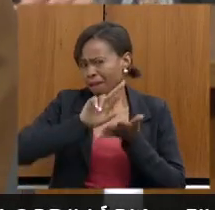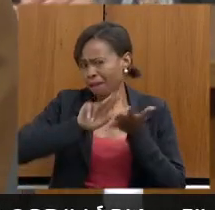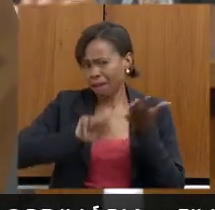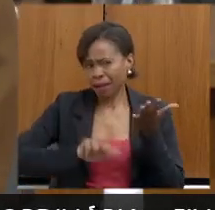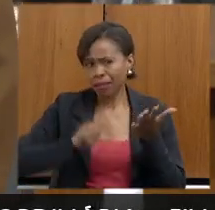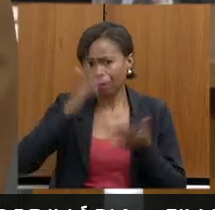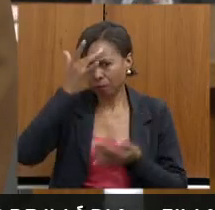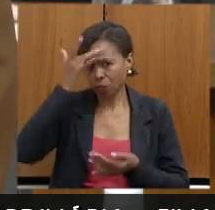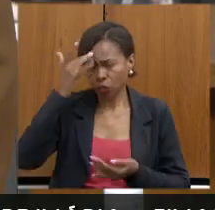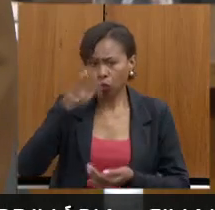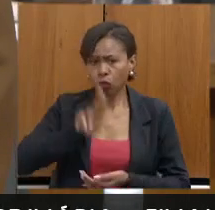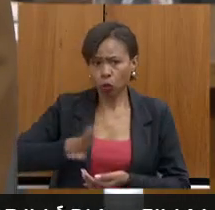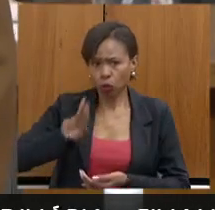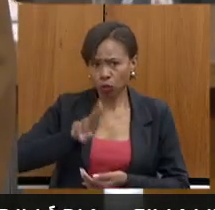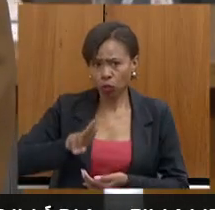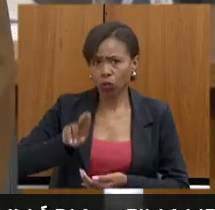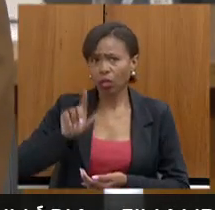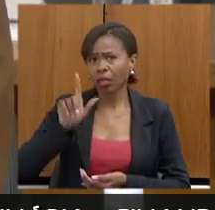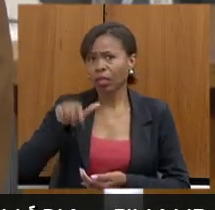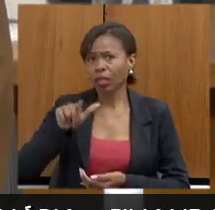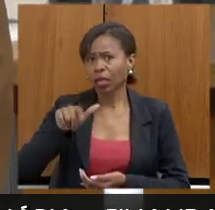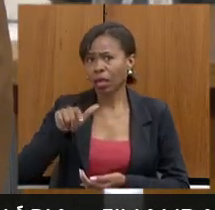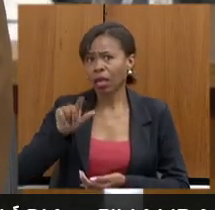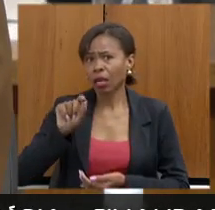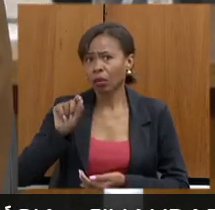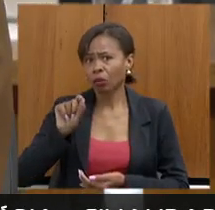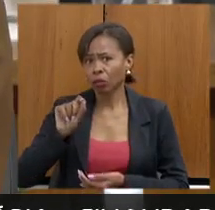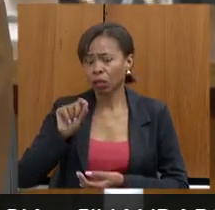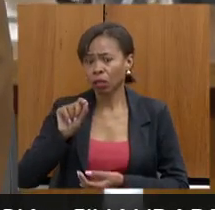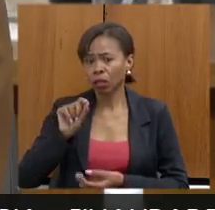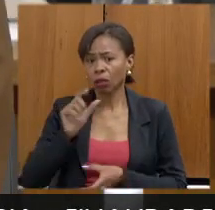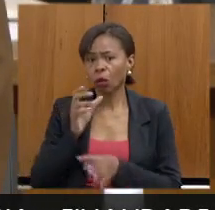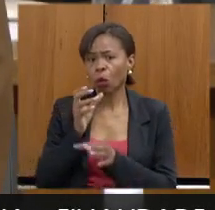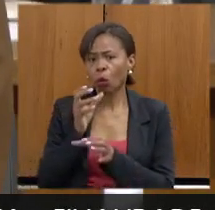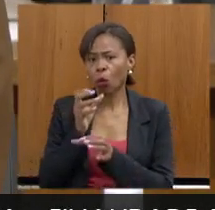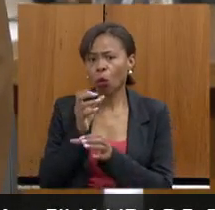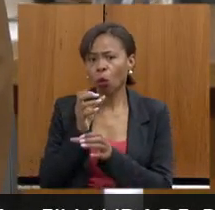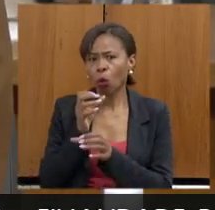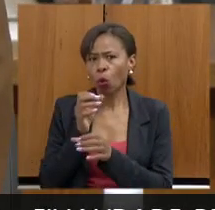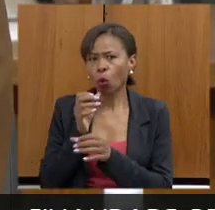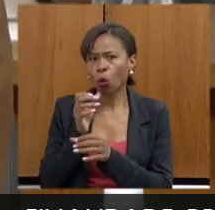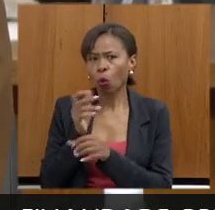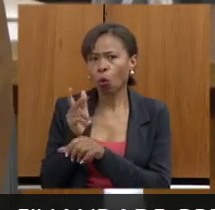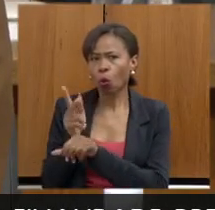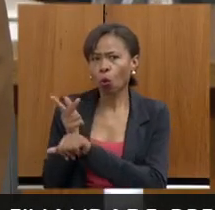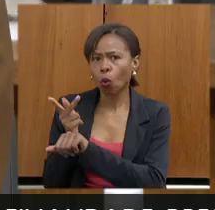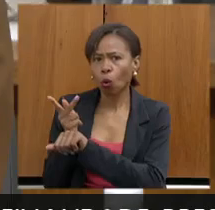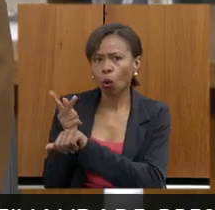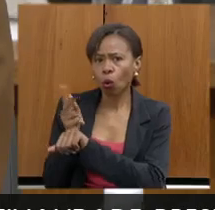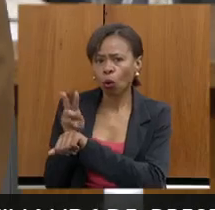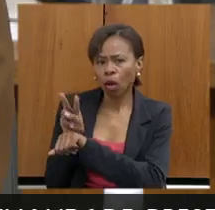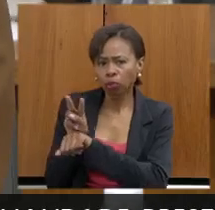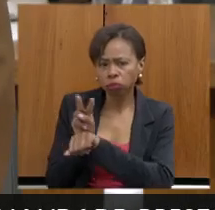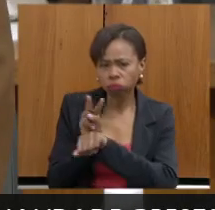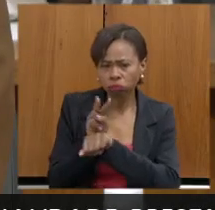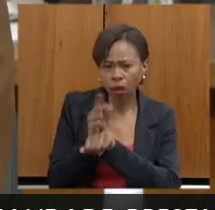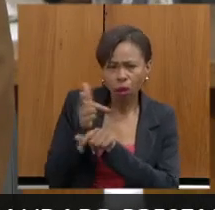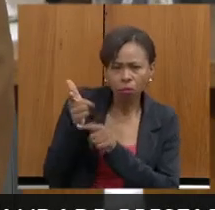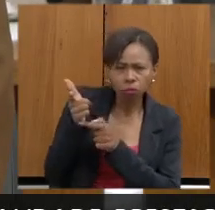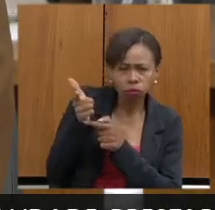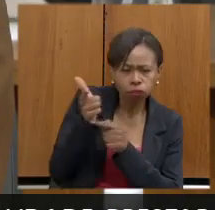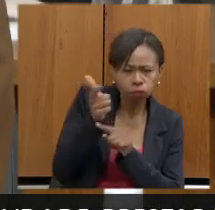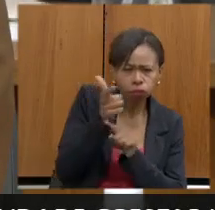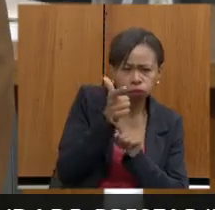caqui né que é o Colecionador é o o caçador colecionador ou atirador esportivo